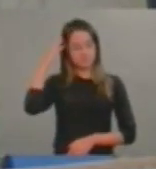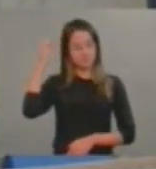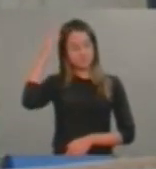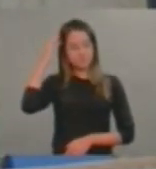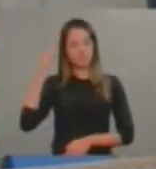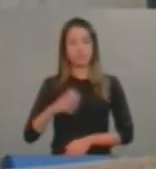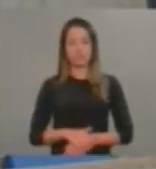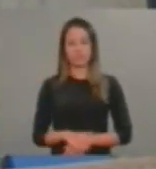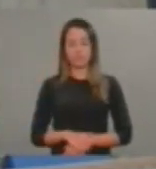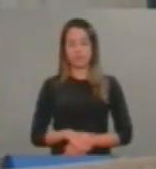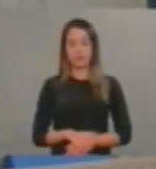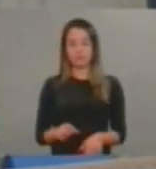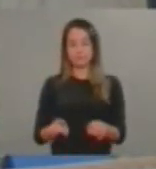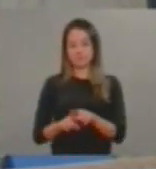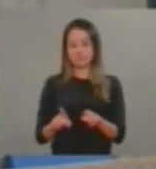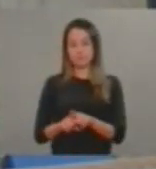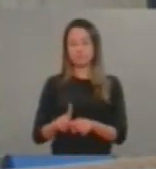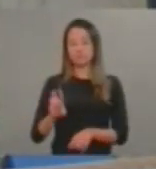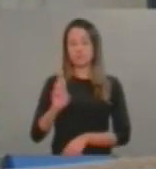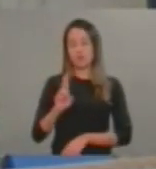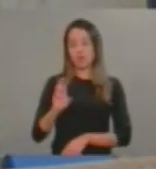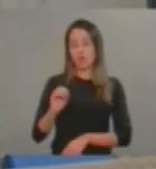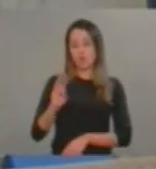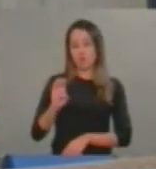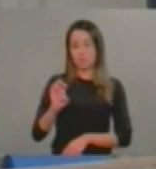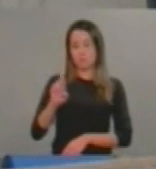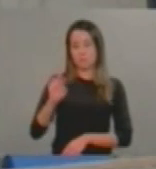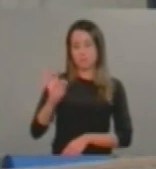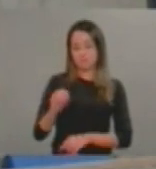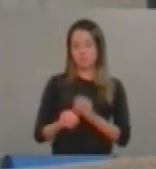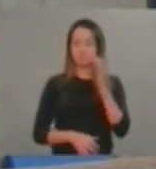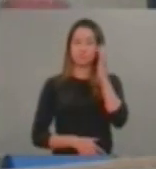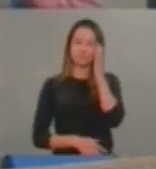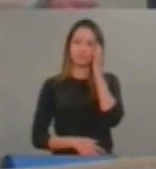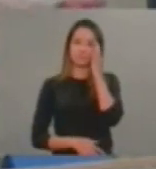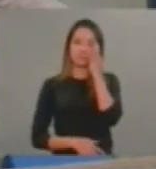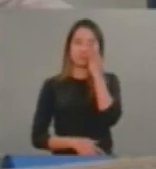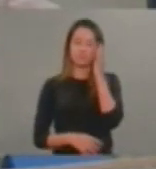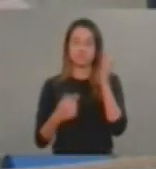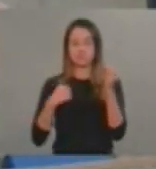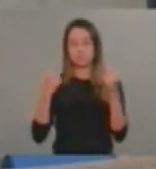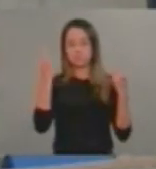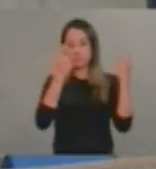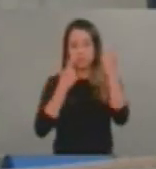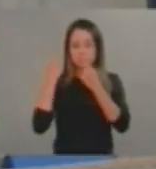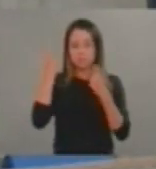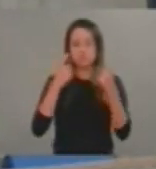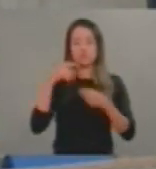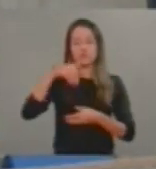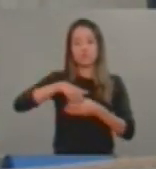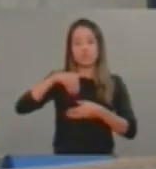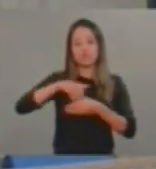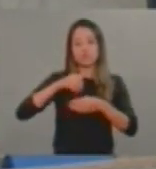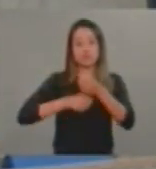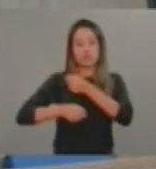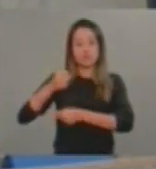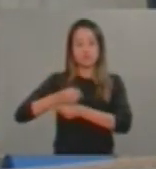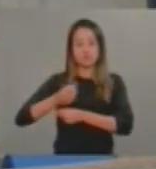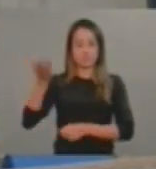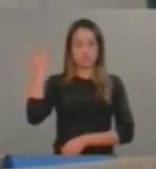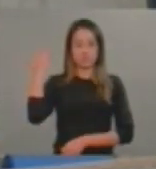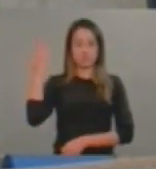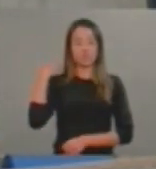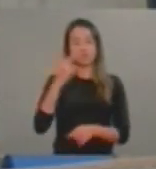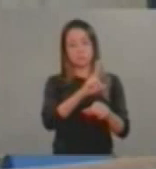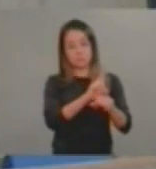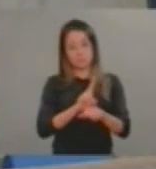deputado Roberto Mesquita, com muita preocupação, o que nós votamos aqui no ano passado. É um empréstimo